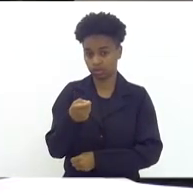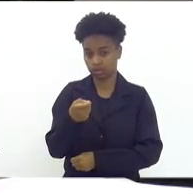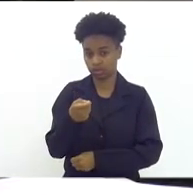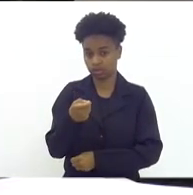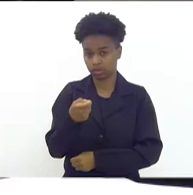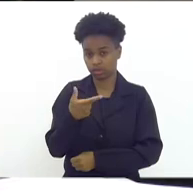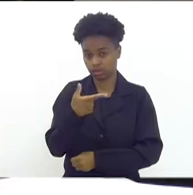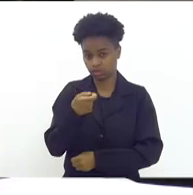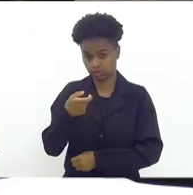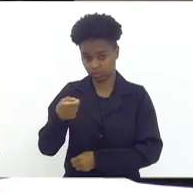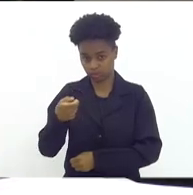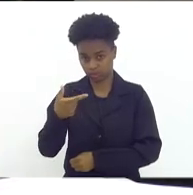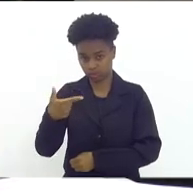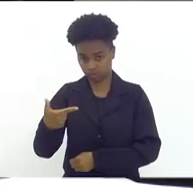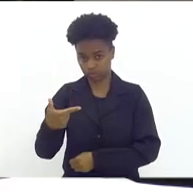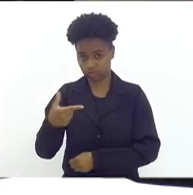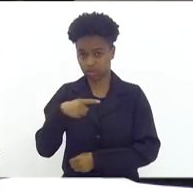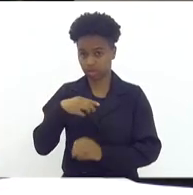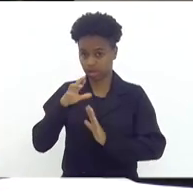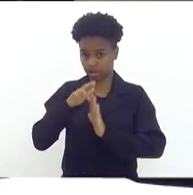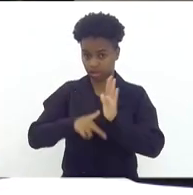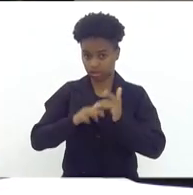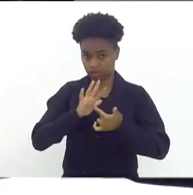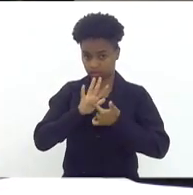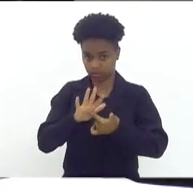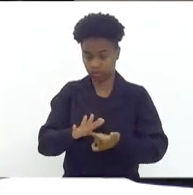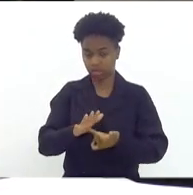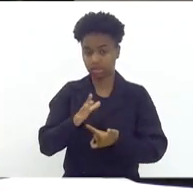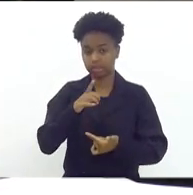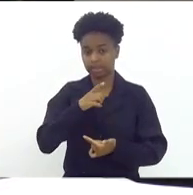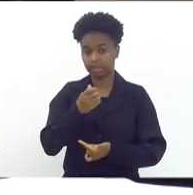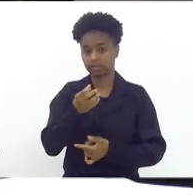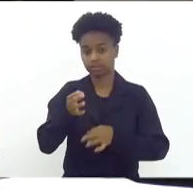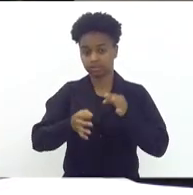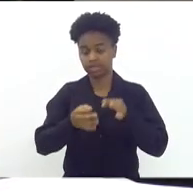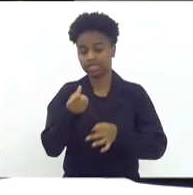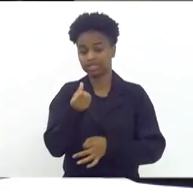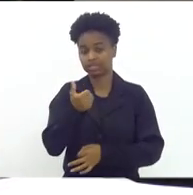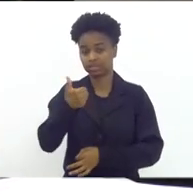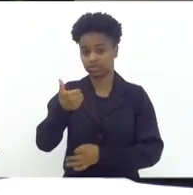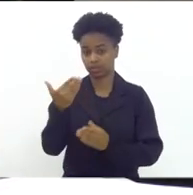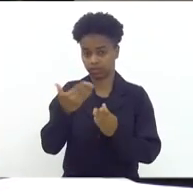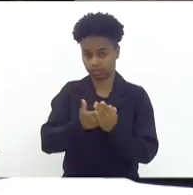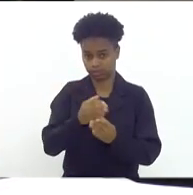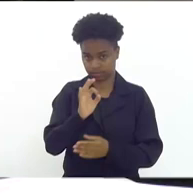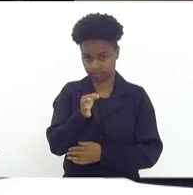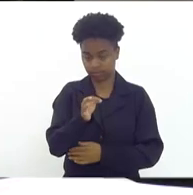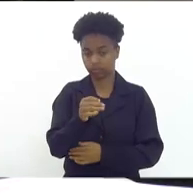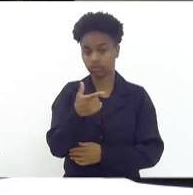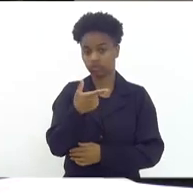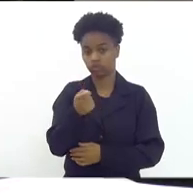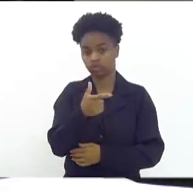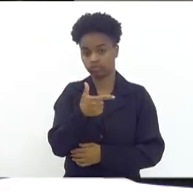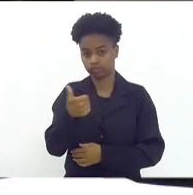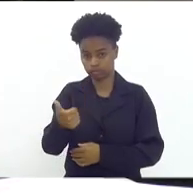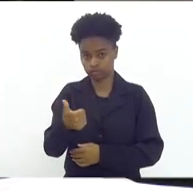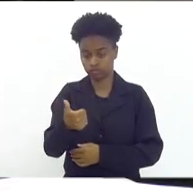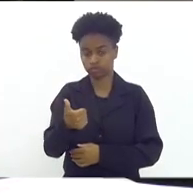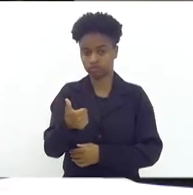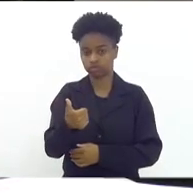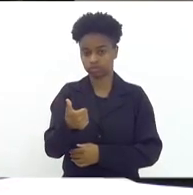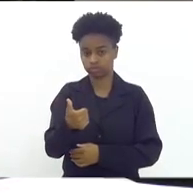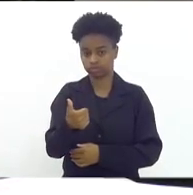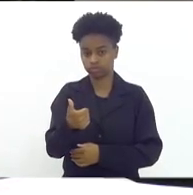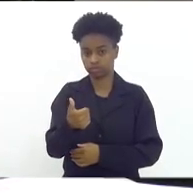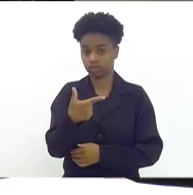um relatório que nós apresentamos aí foram julgados 61 processo no ano de 2021 no ano de